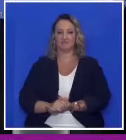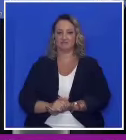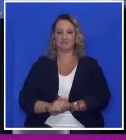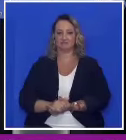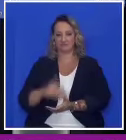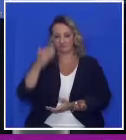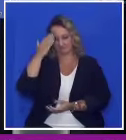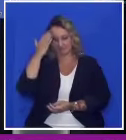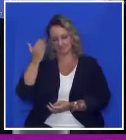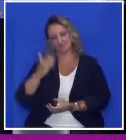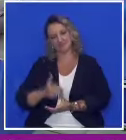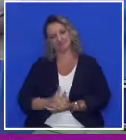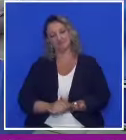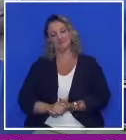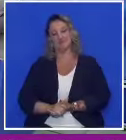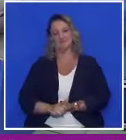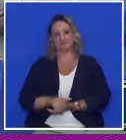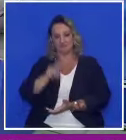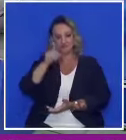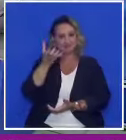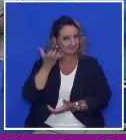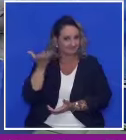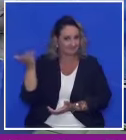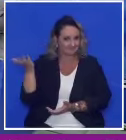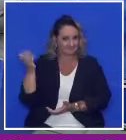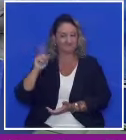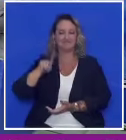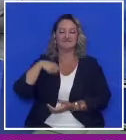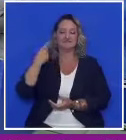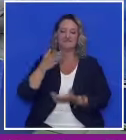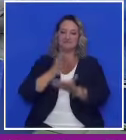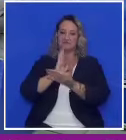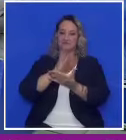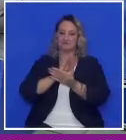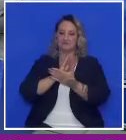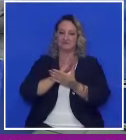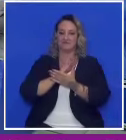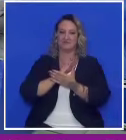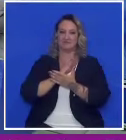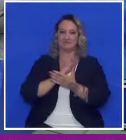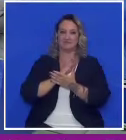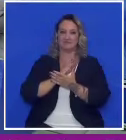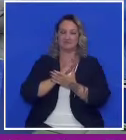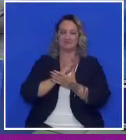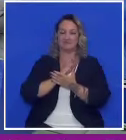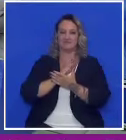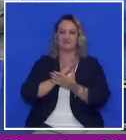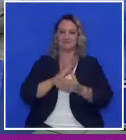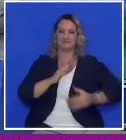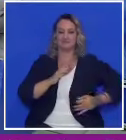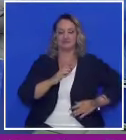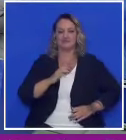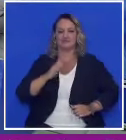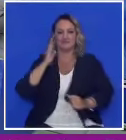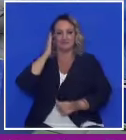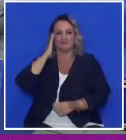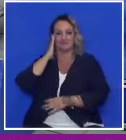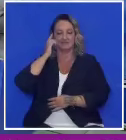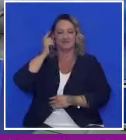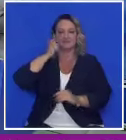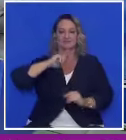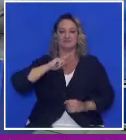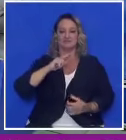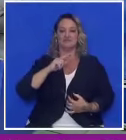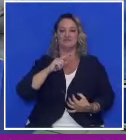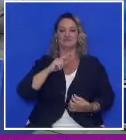confirmo. Obrigado. Era o que você esperava. Logo após a apuração, você poderá saber de onde